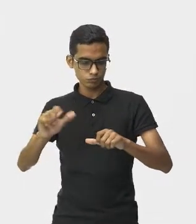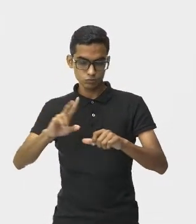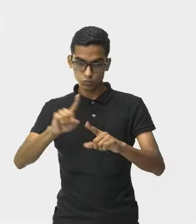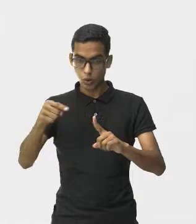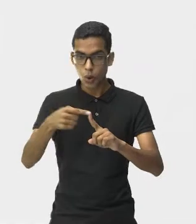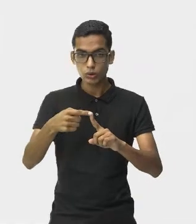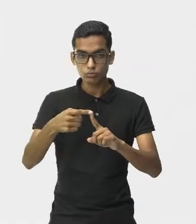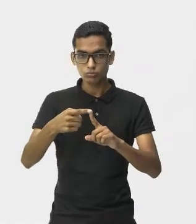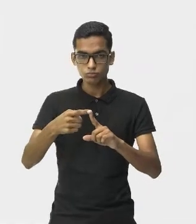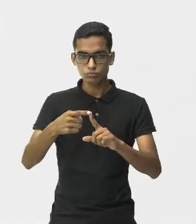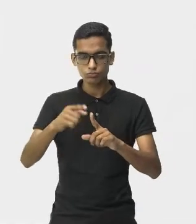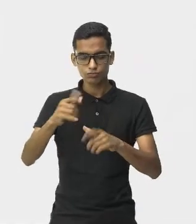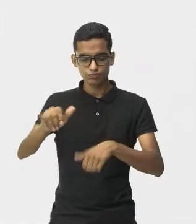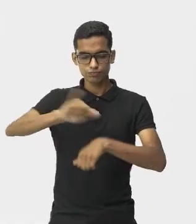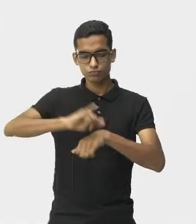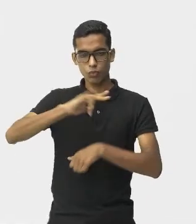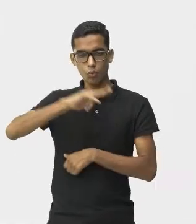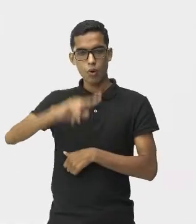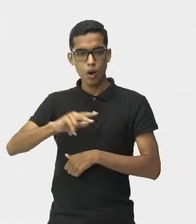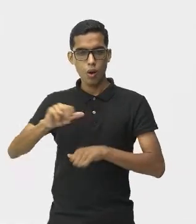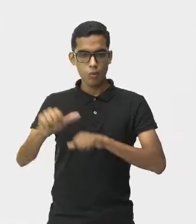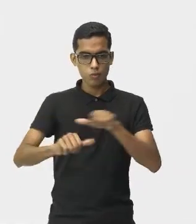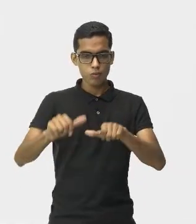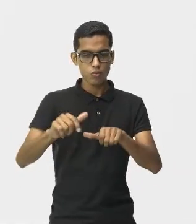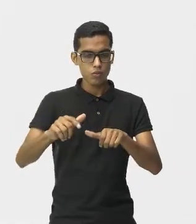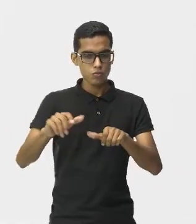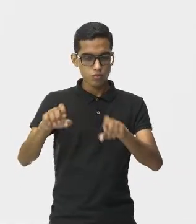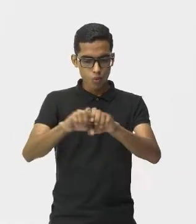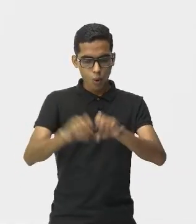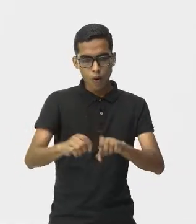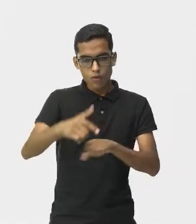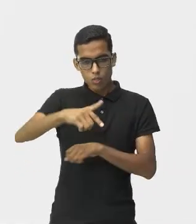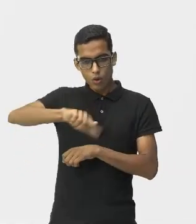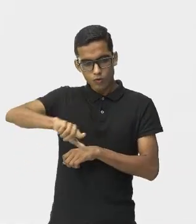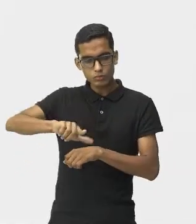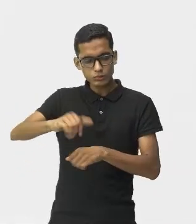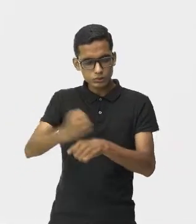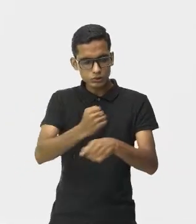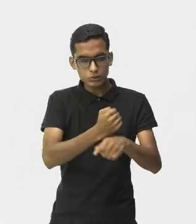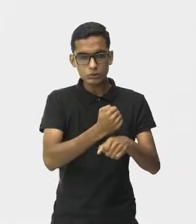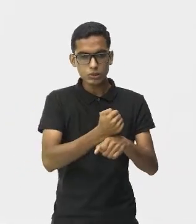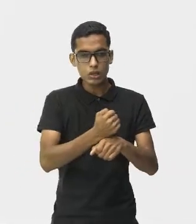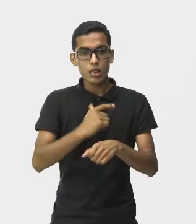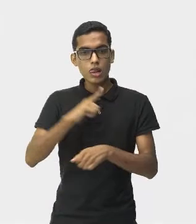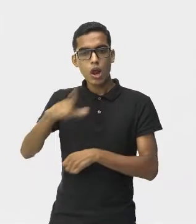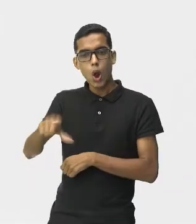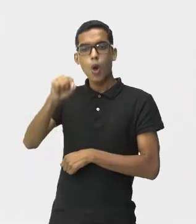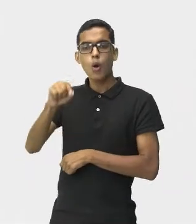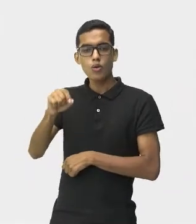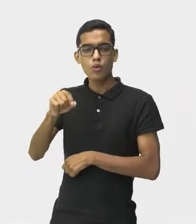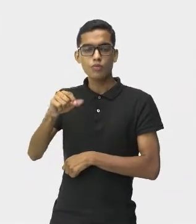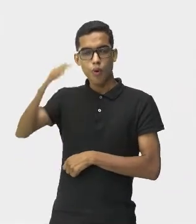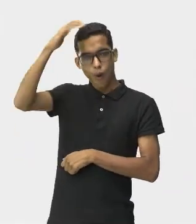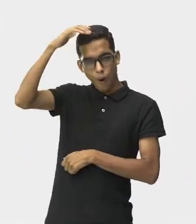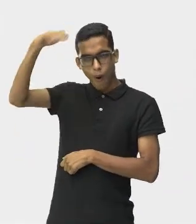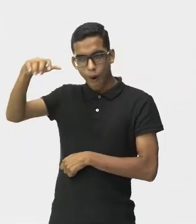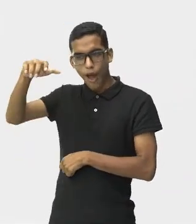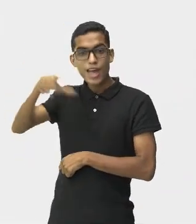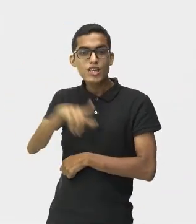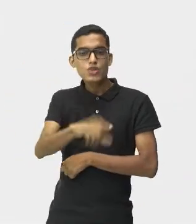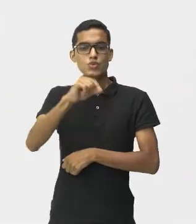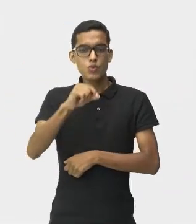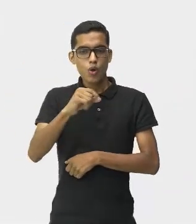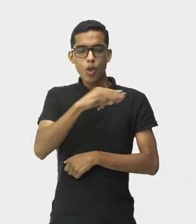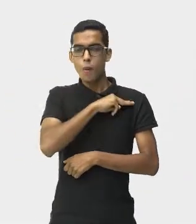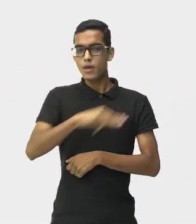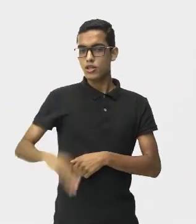1755, Dom José I nomeou como seu primeiro-ministro, ministro de Negócios Estrangeiros e da Guerra, o Marquês de